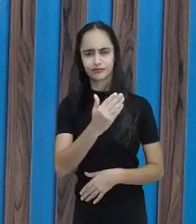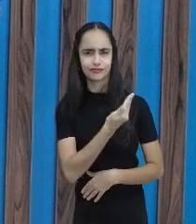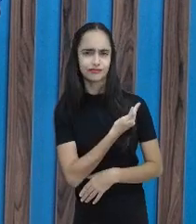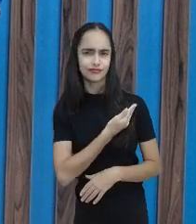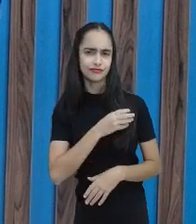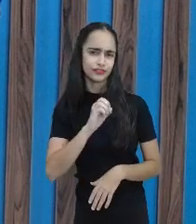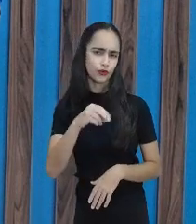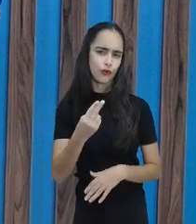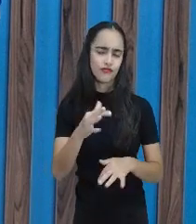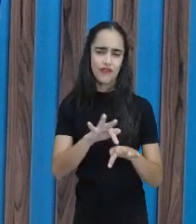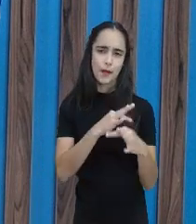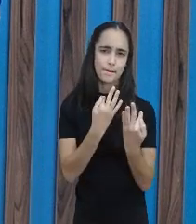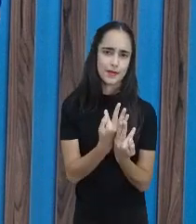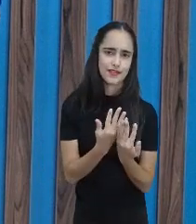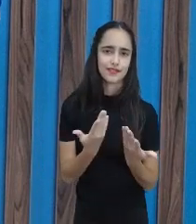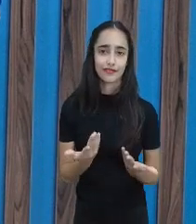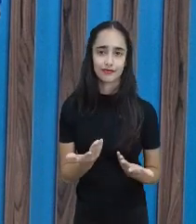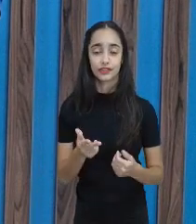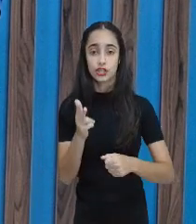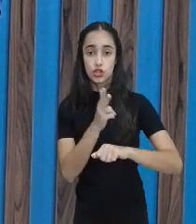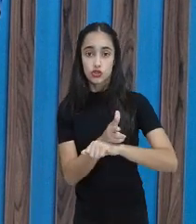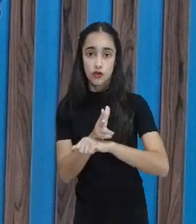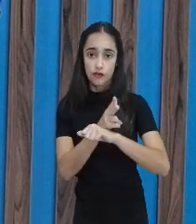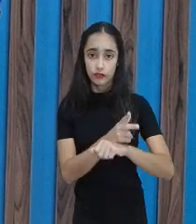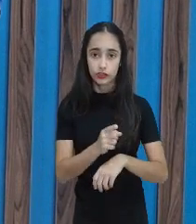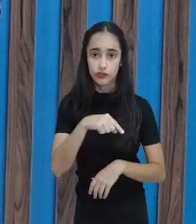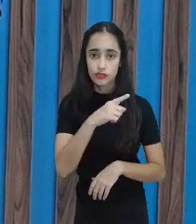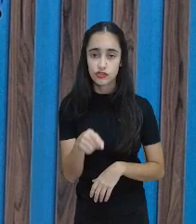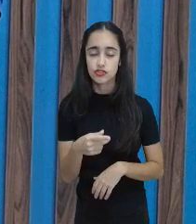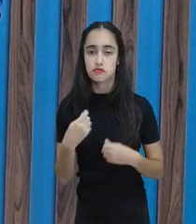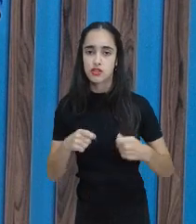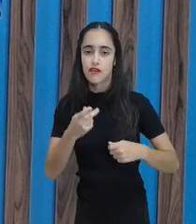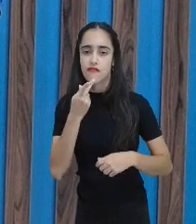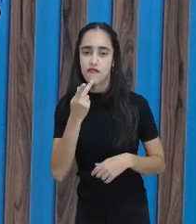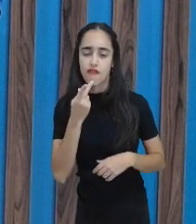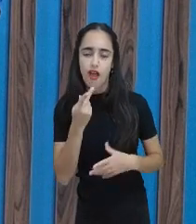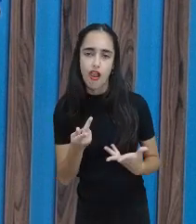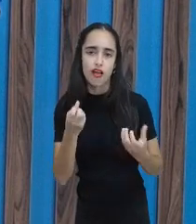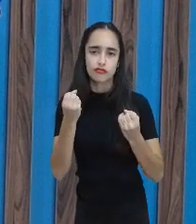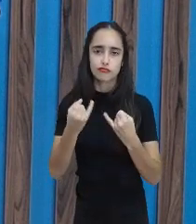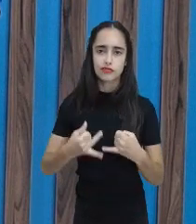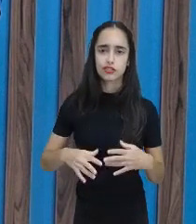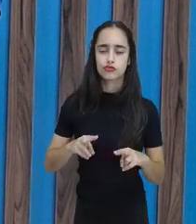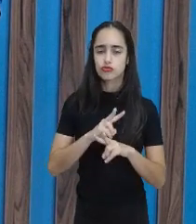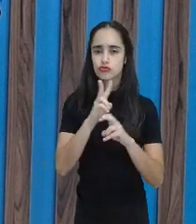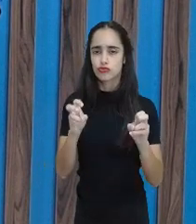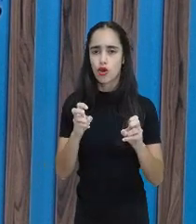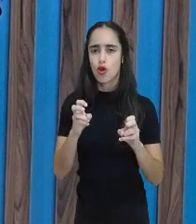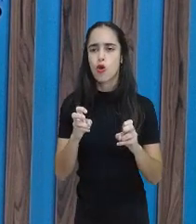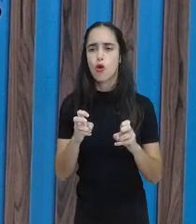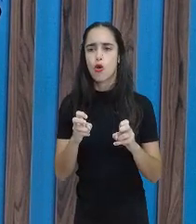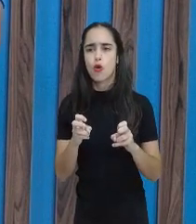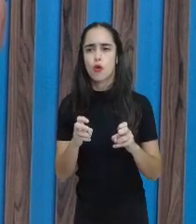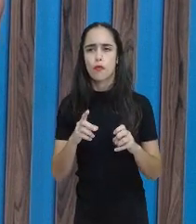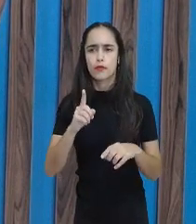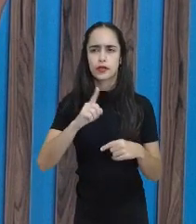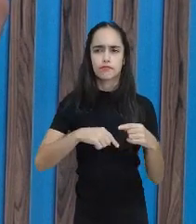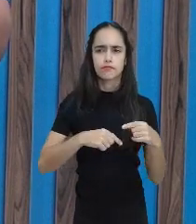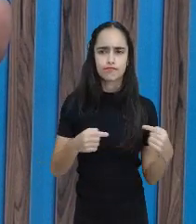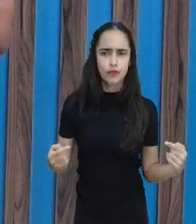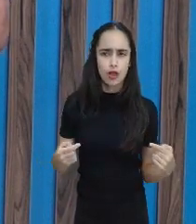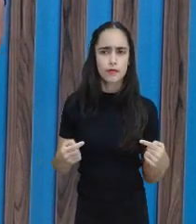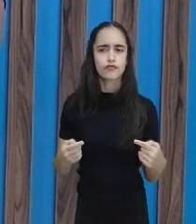vídeo, você vai gravar falando aí sobre essa propriedade. Você vai gravar um